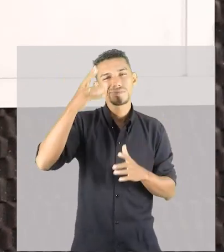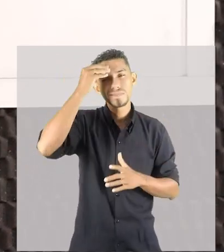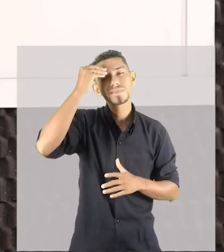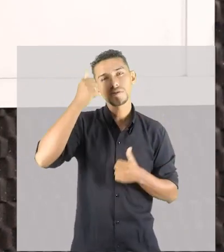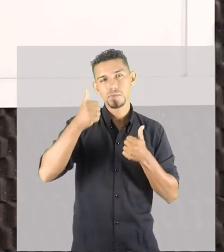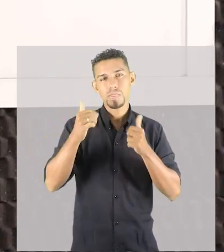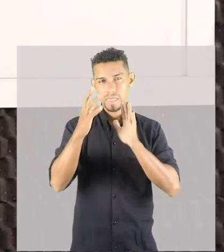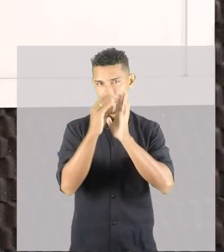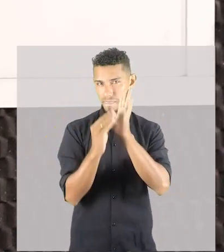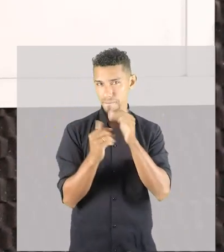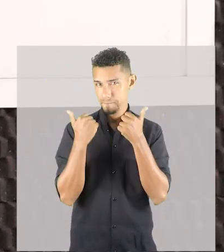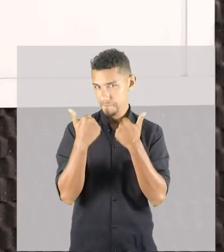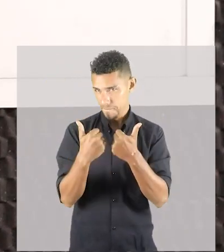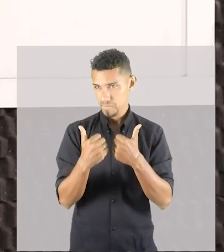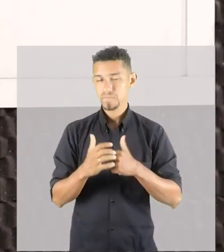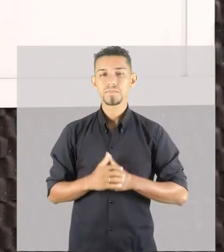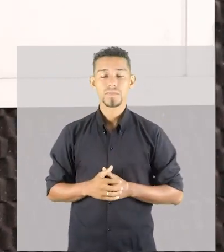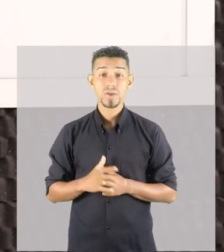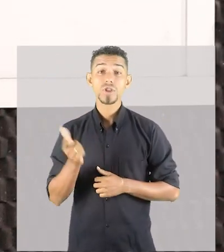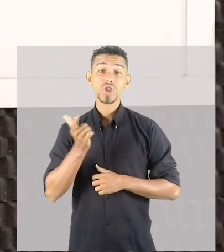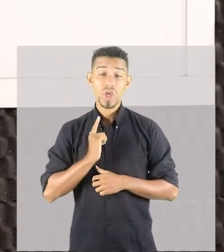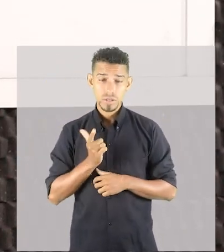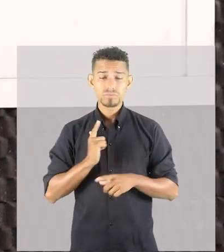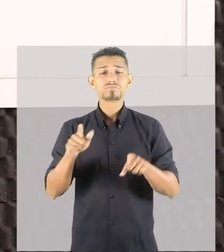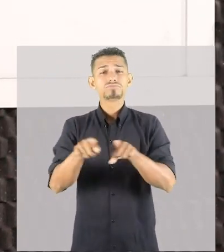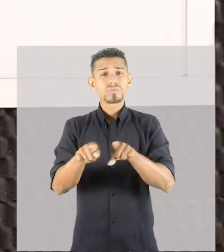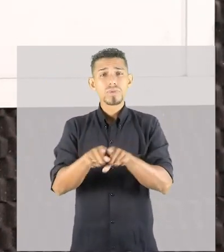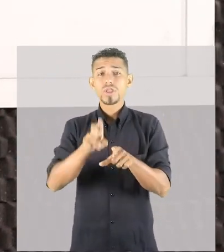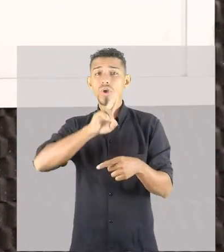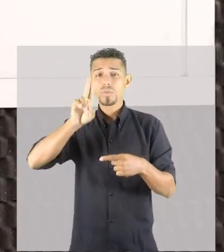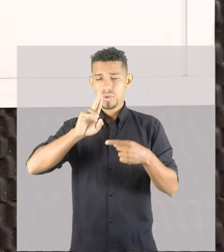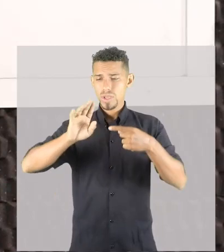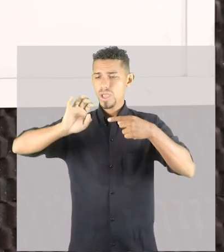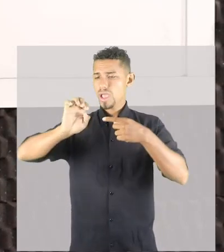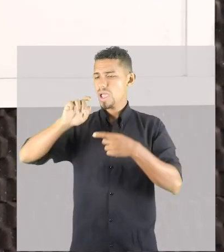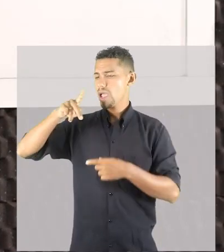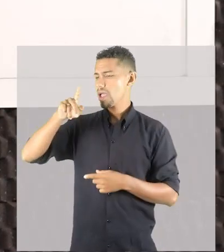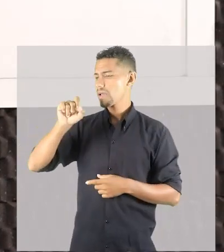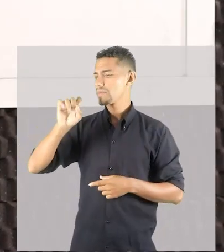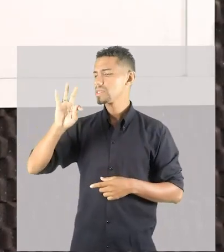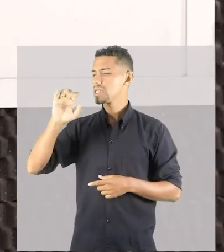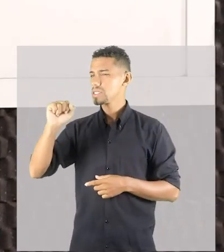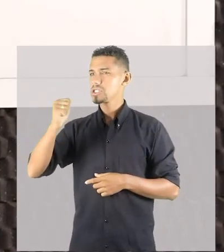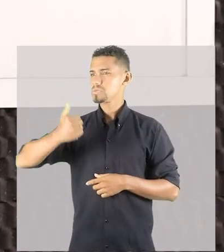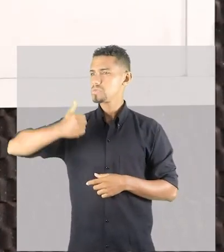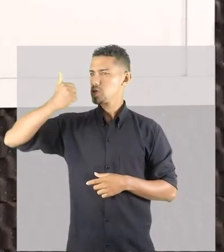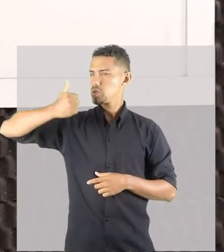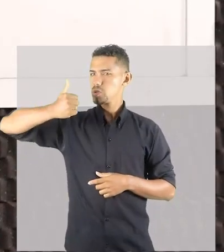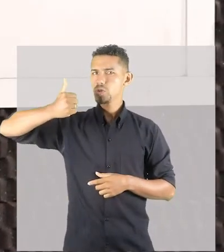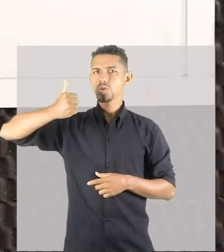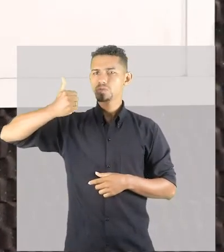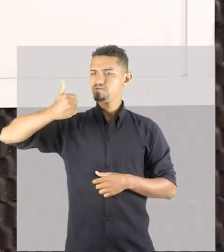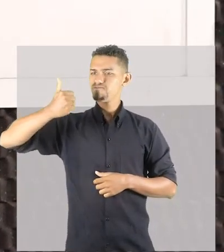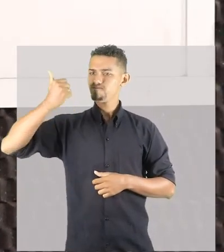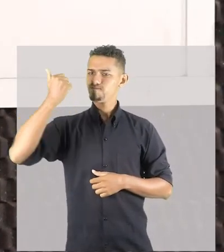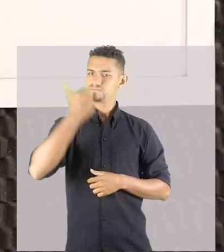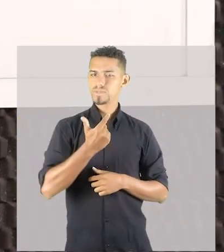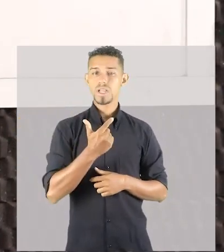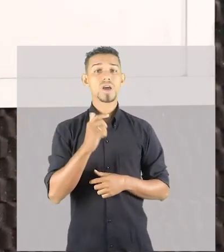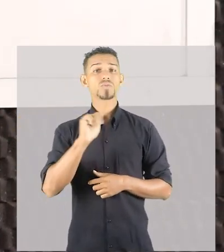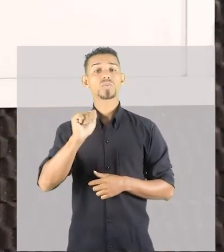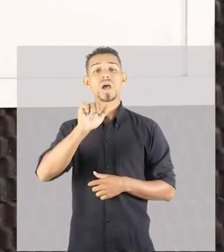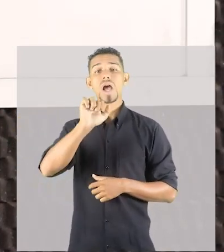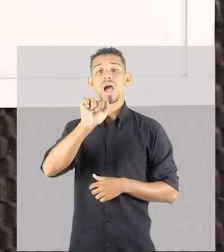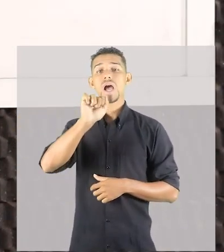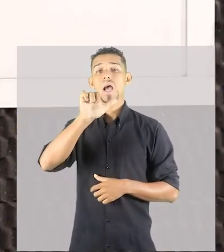melhor esse conteúdo, tá certo? Existe também aqui o que a gente chama de uma epistasia dominante, que é quando basta um alelo, ali